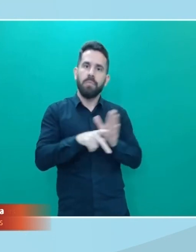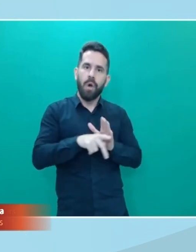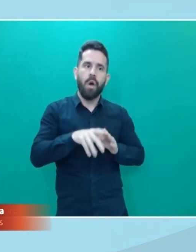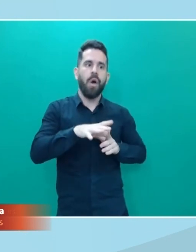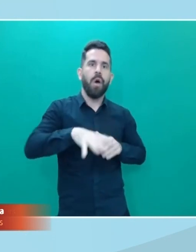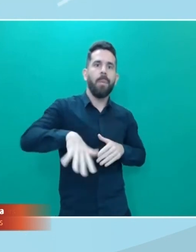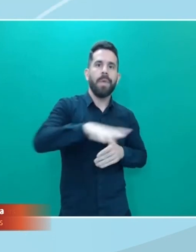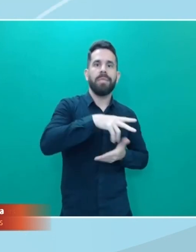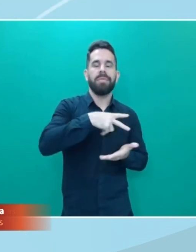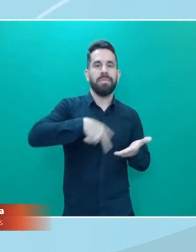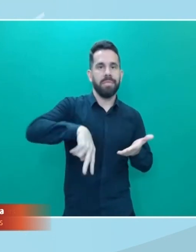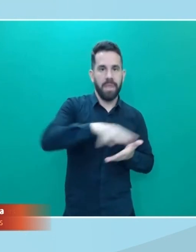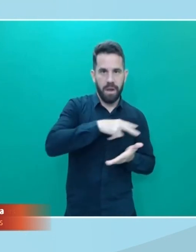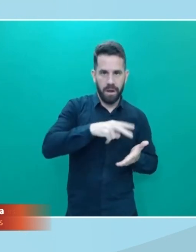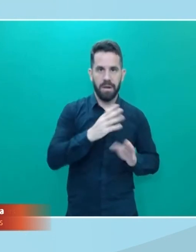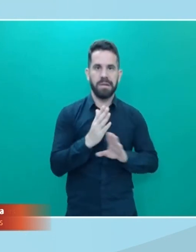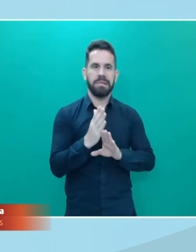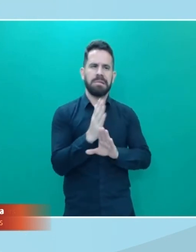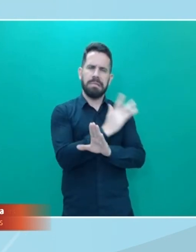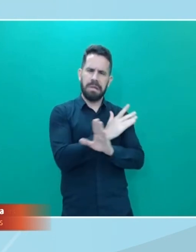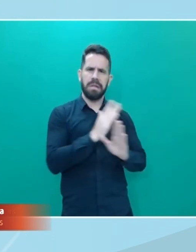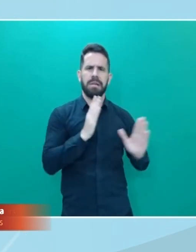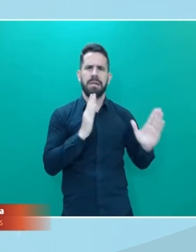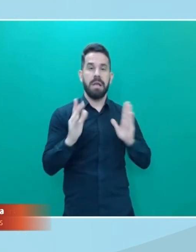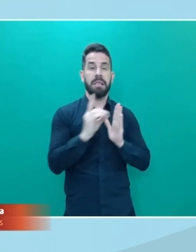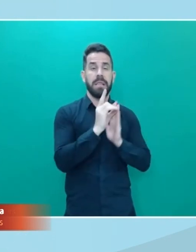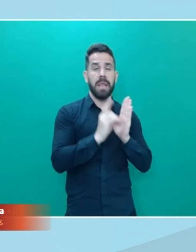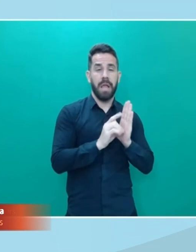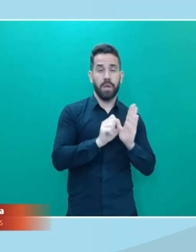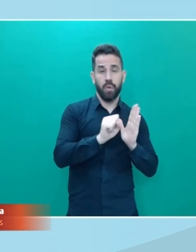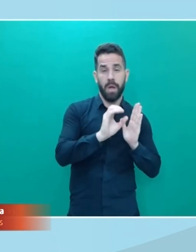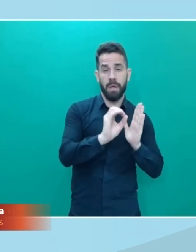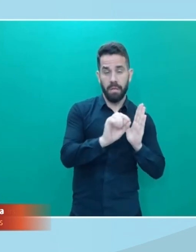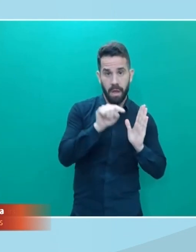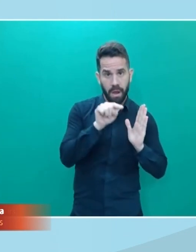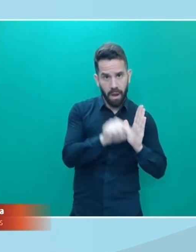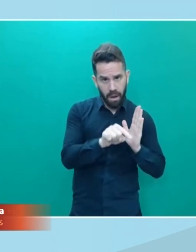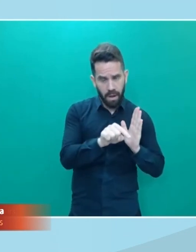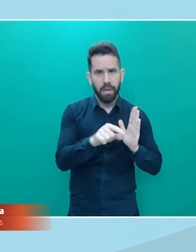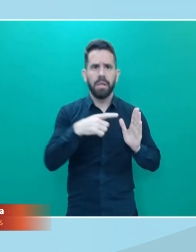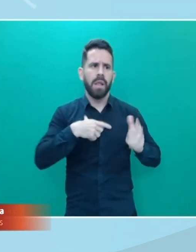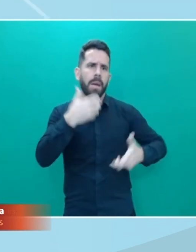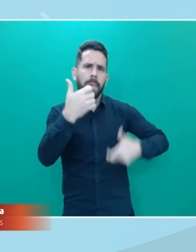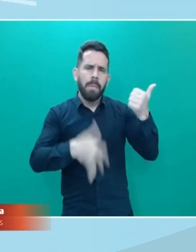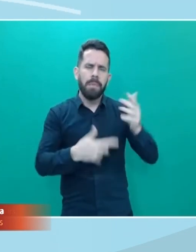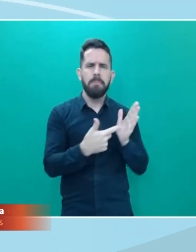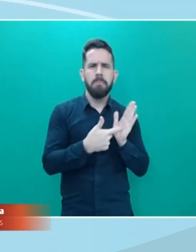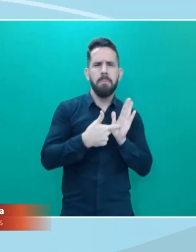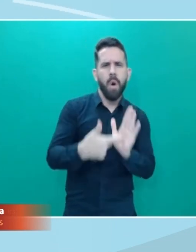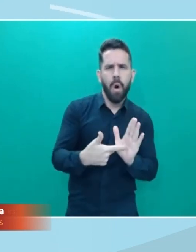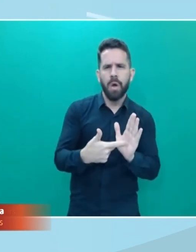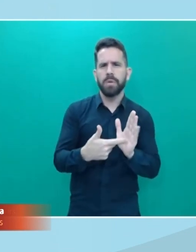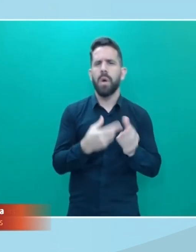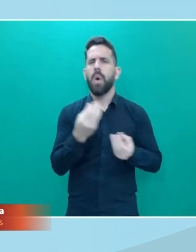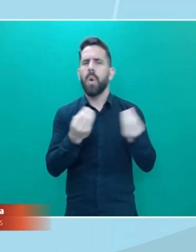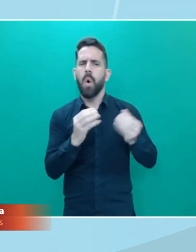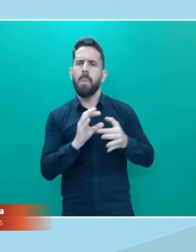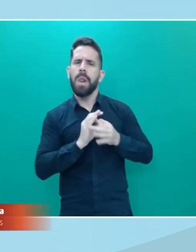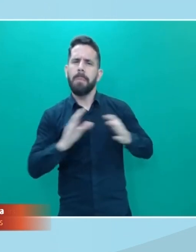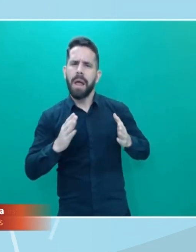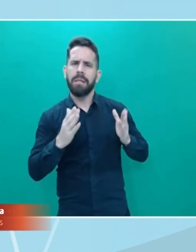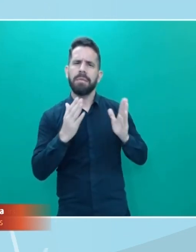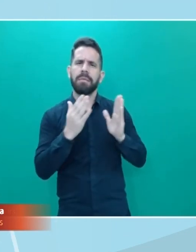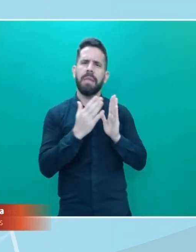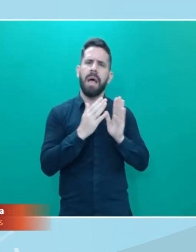Essa exposição aborda a liberdade da dança e dos corpos masculinos naquele período. Para